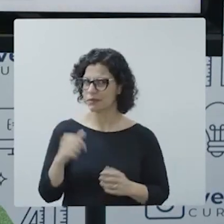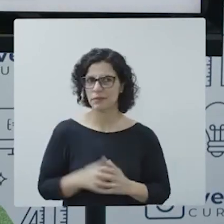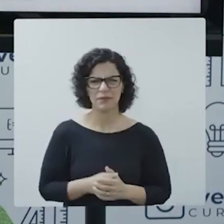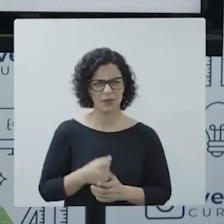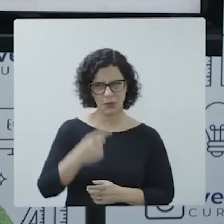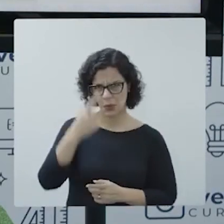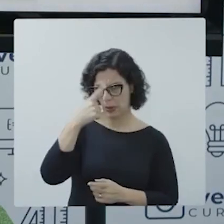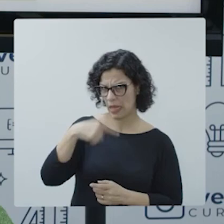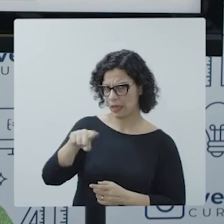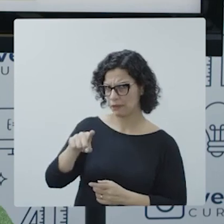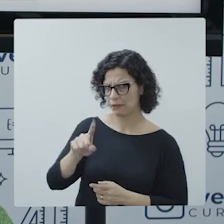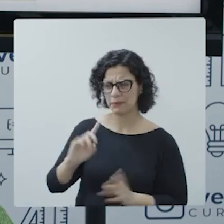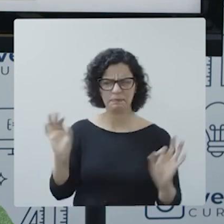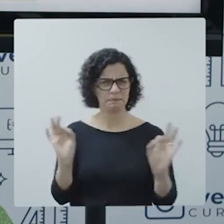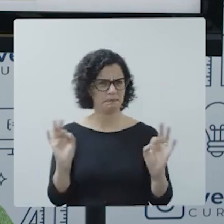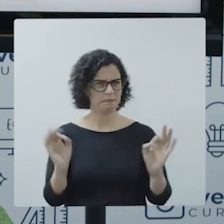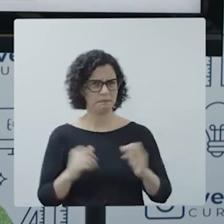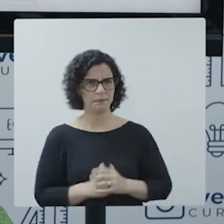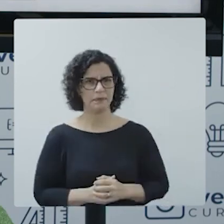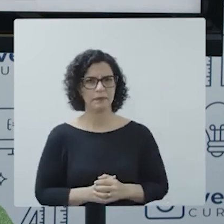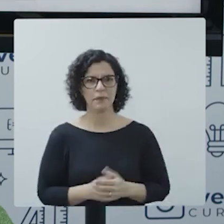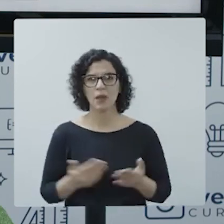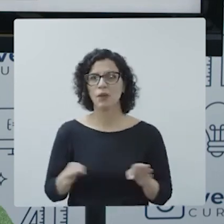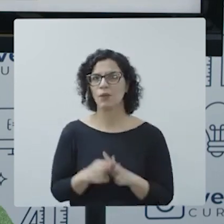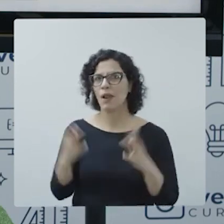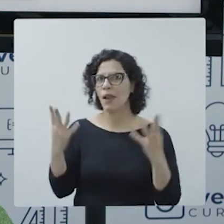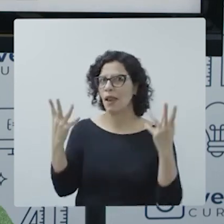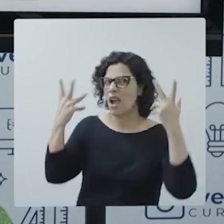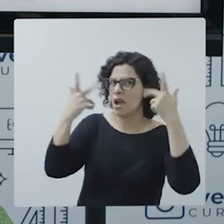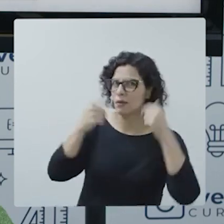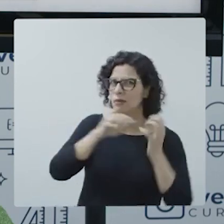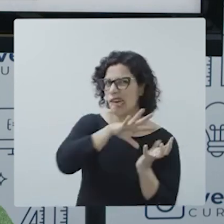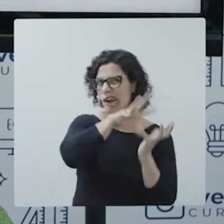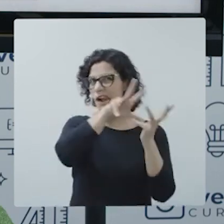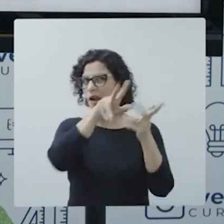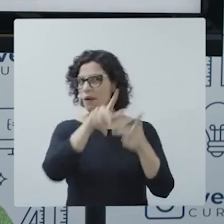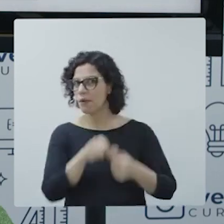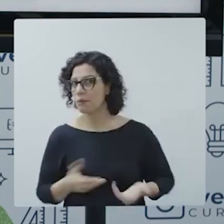O elefante ou o leão?